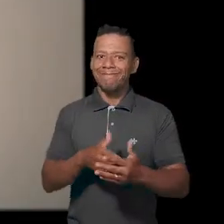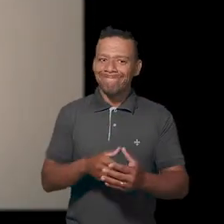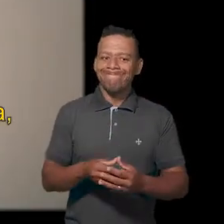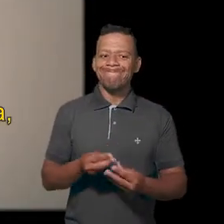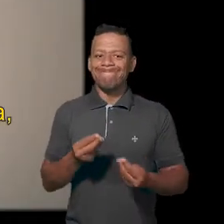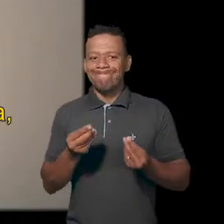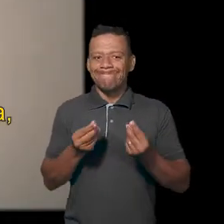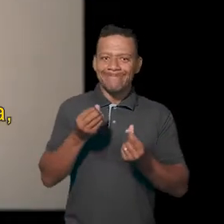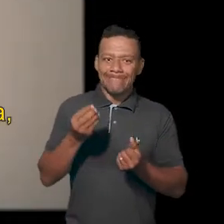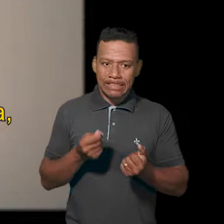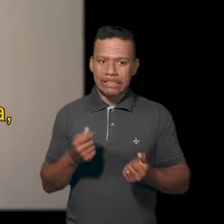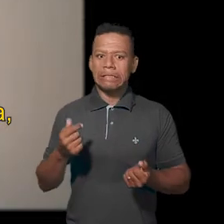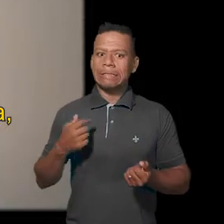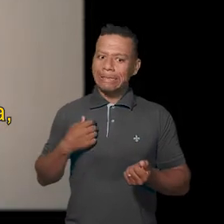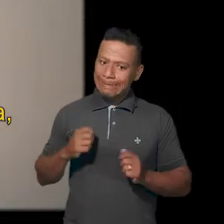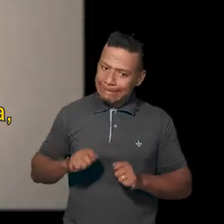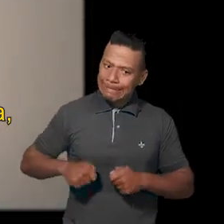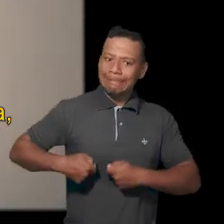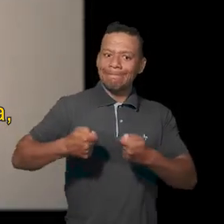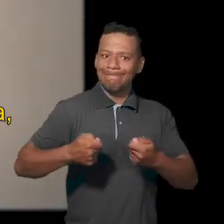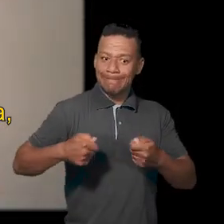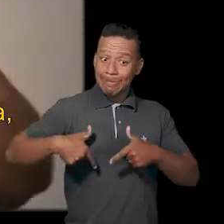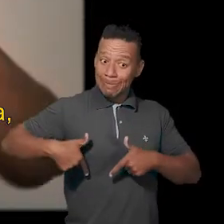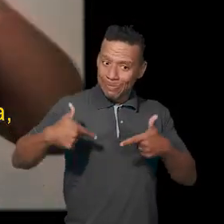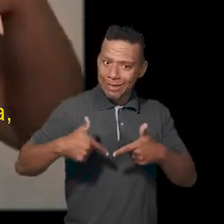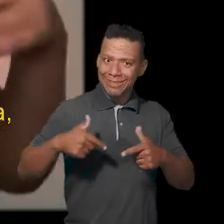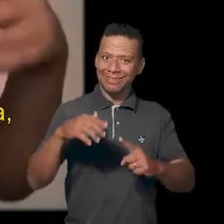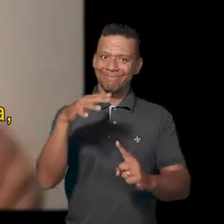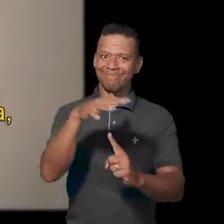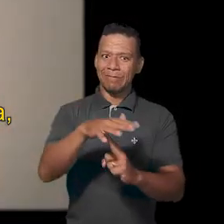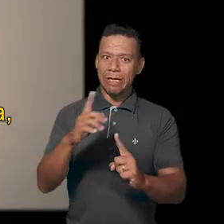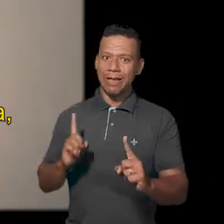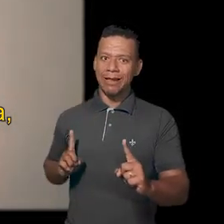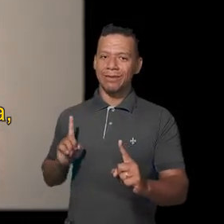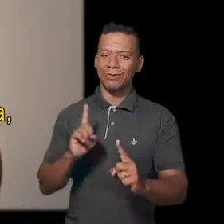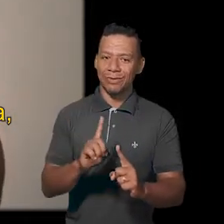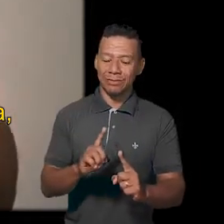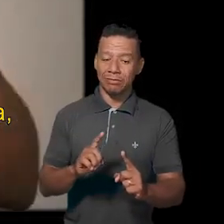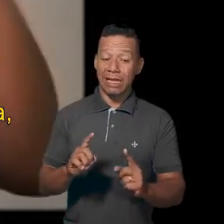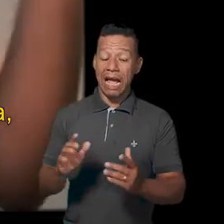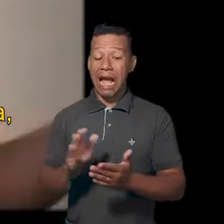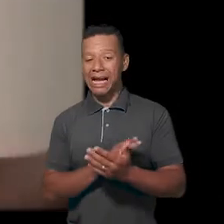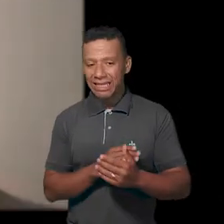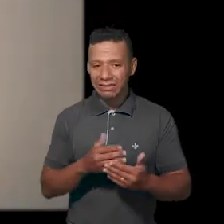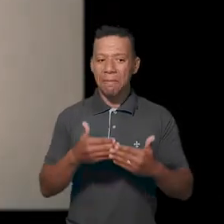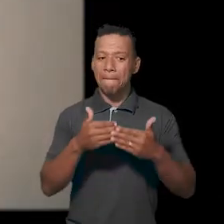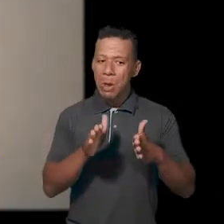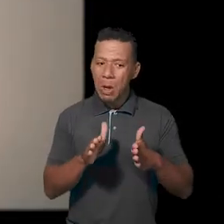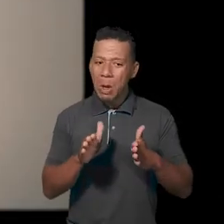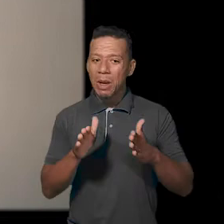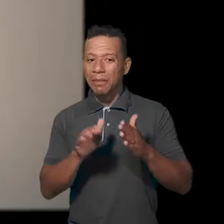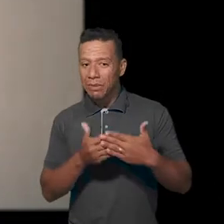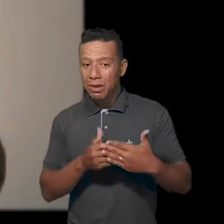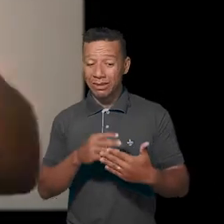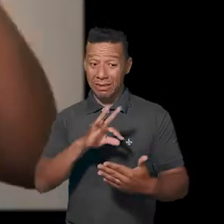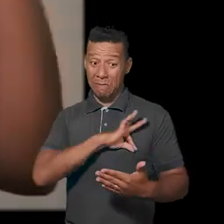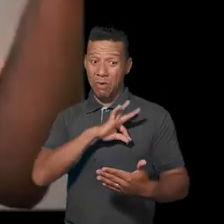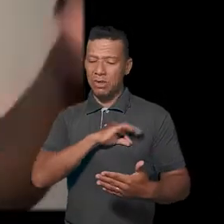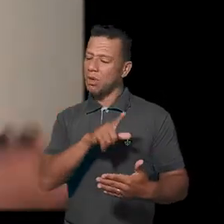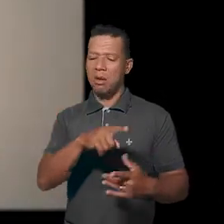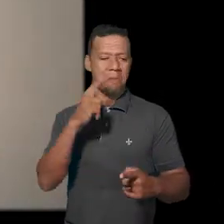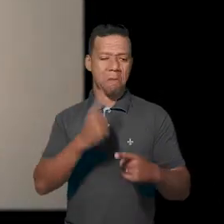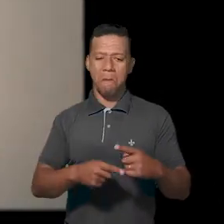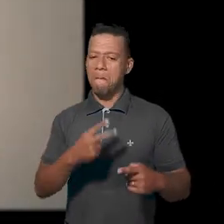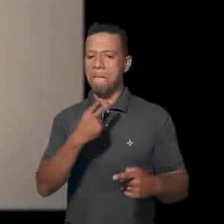grupos que também brigaram para poder ocupar a praça, mas tinha por um tempo, depois não tinha, e aí GCM briga, e de